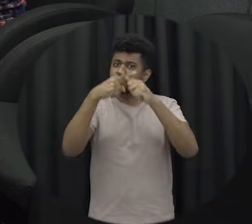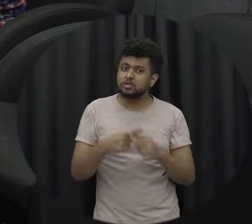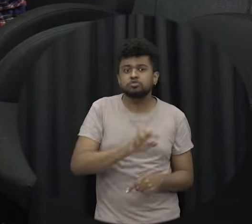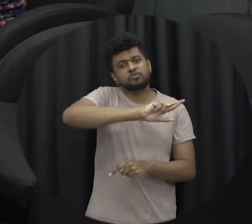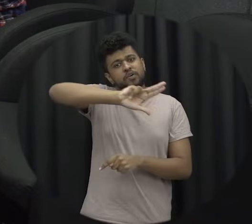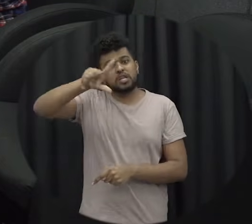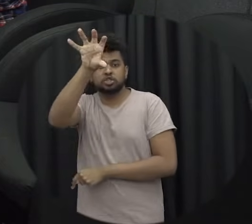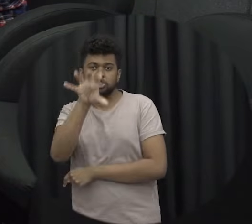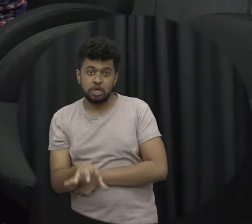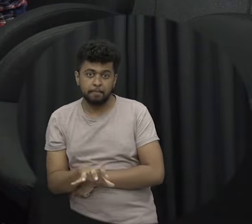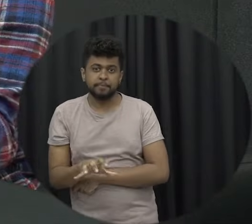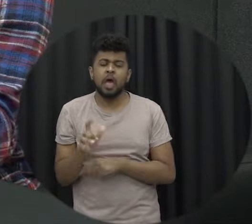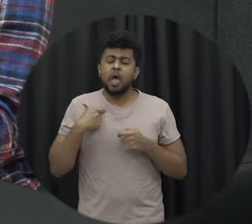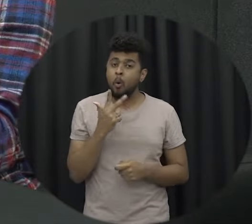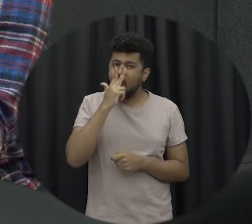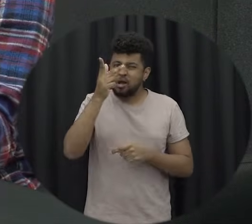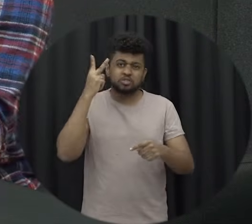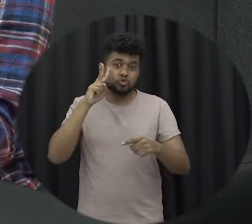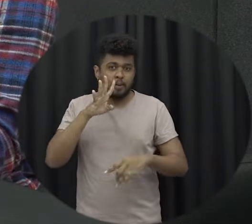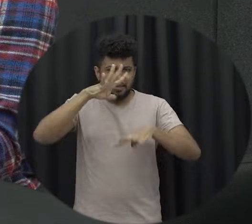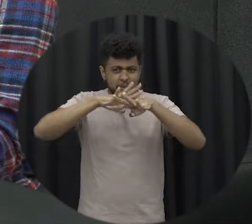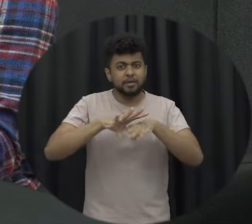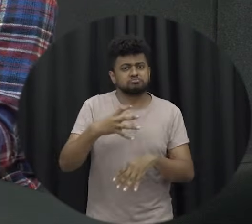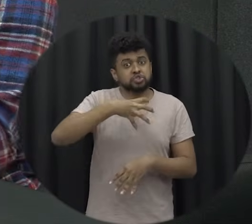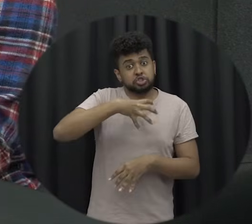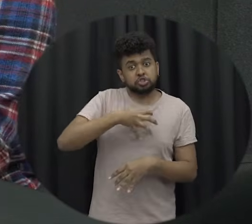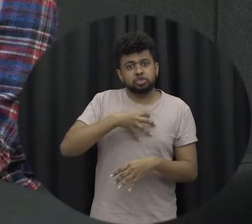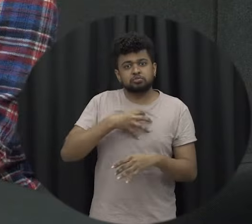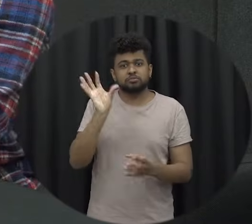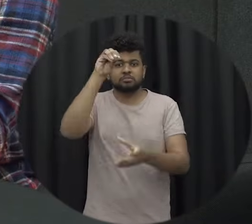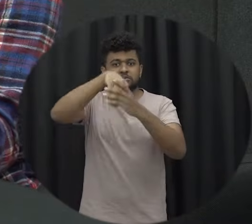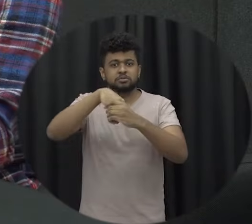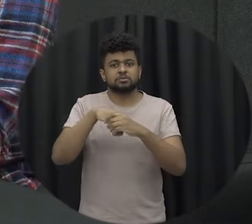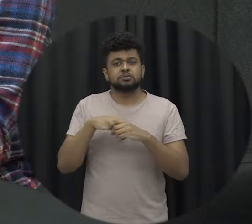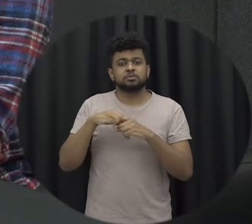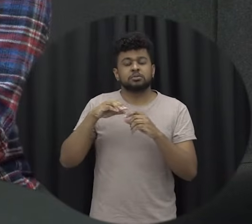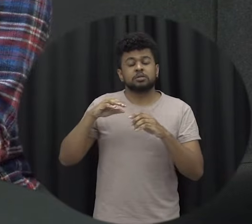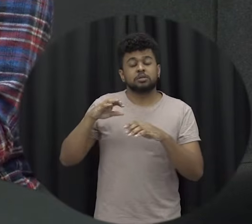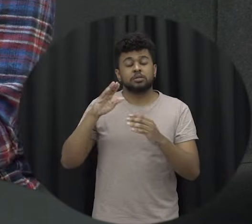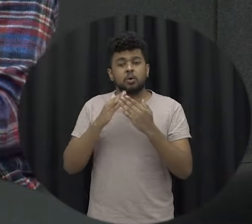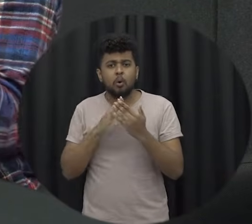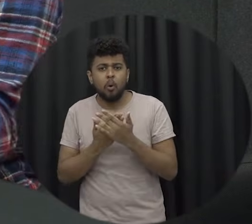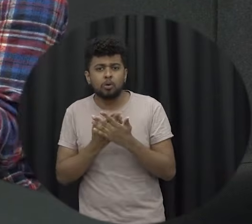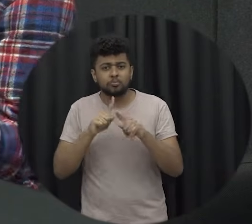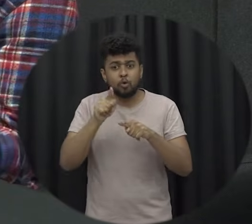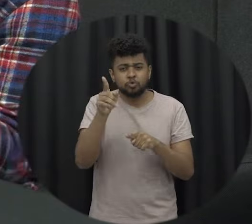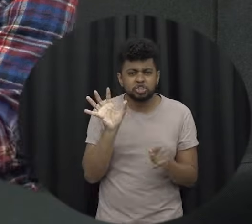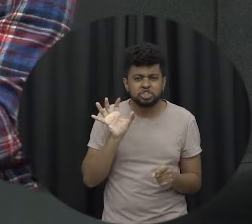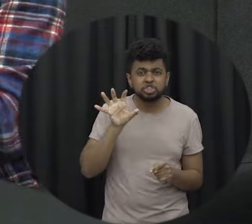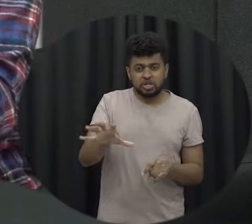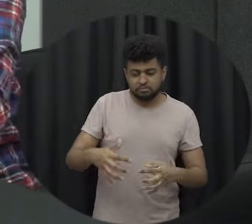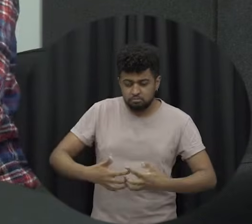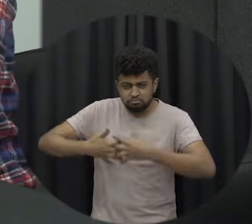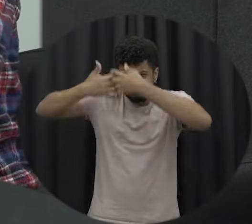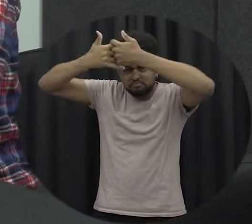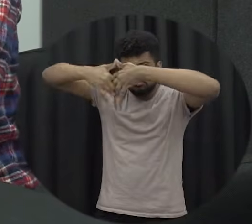sentido em sala de aula, porque às vezes até as formas de raciocinar dos nossos estudantes demonstram esses diferentes caminhos.